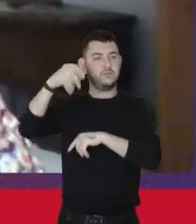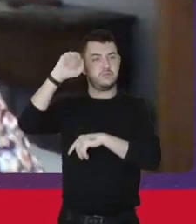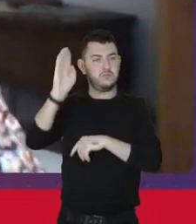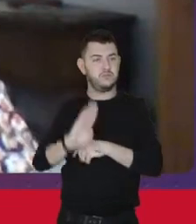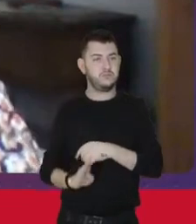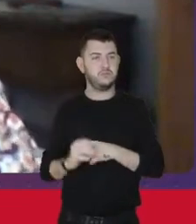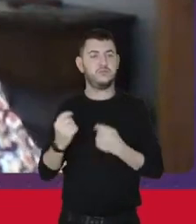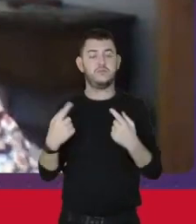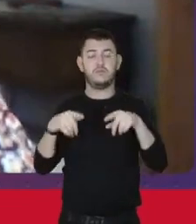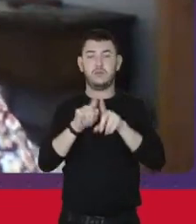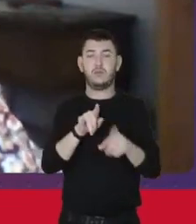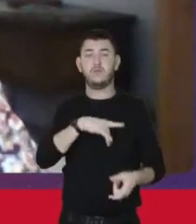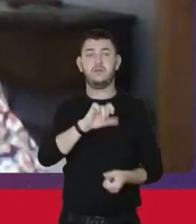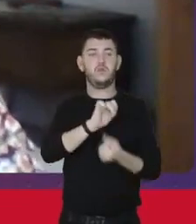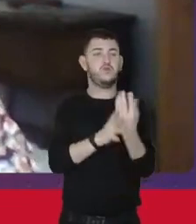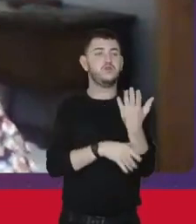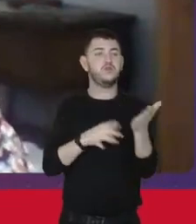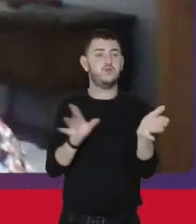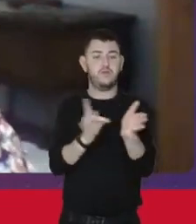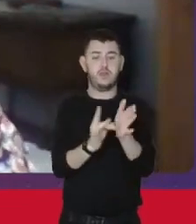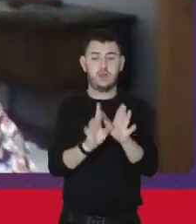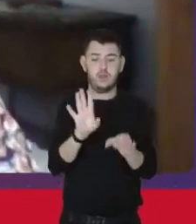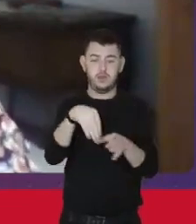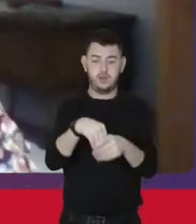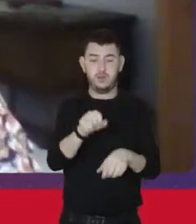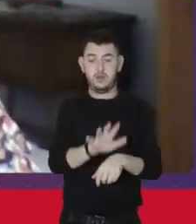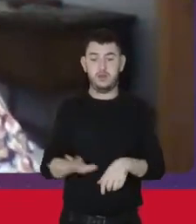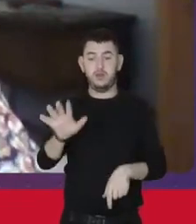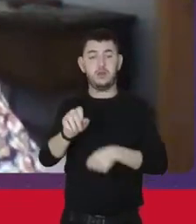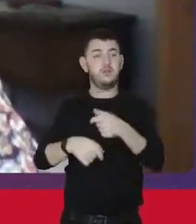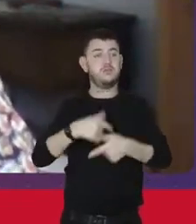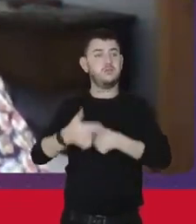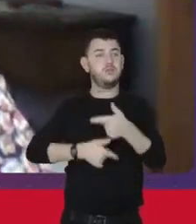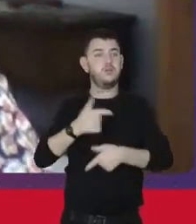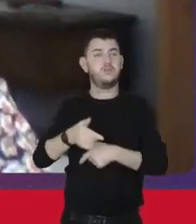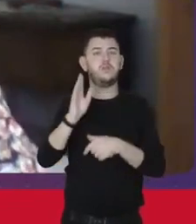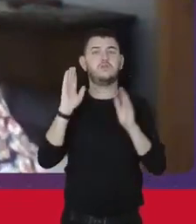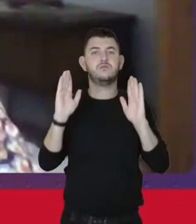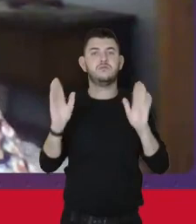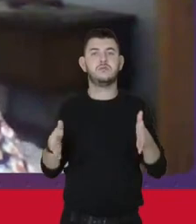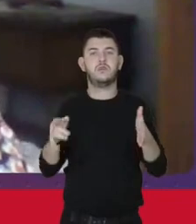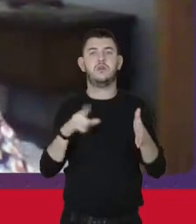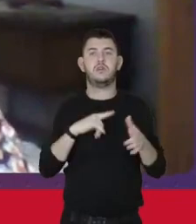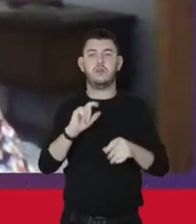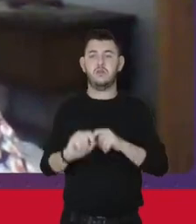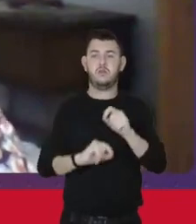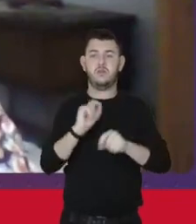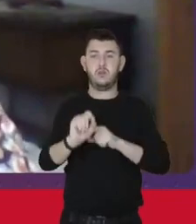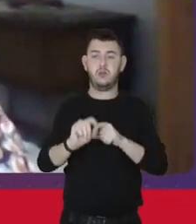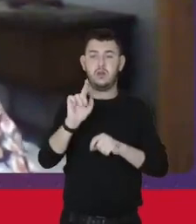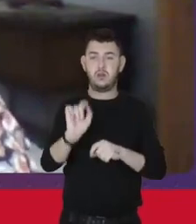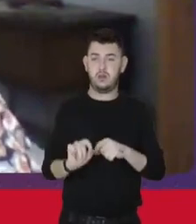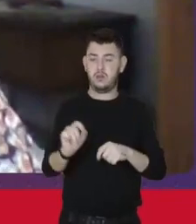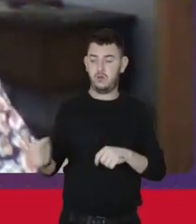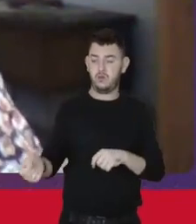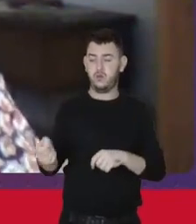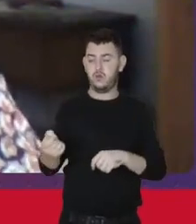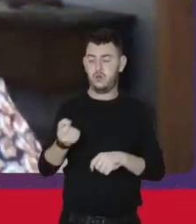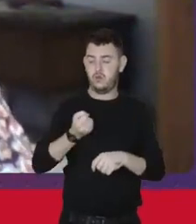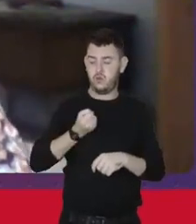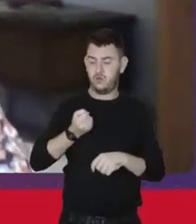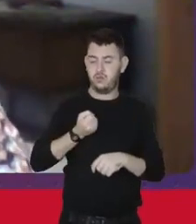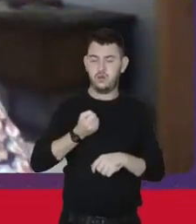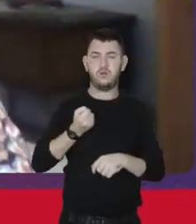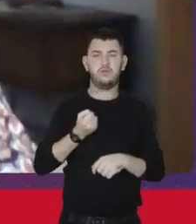que se constituiu o mercado de trabalho a partir da incorporação de um número